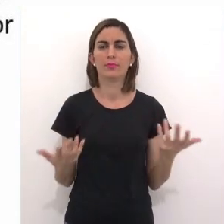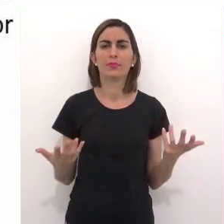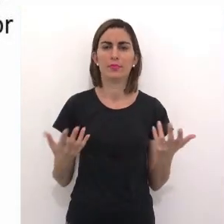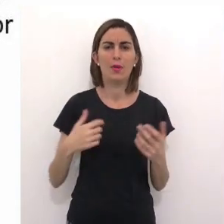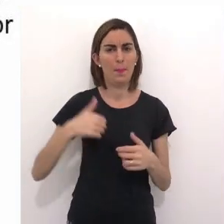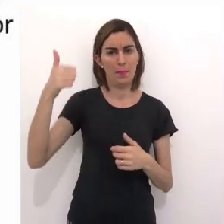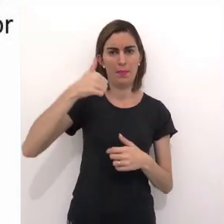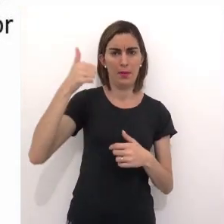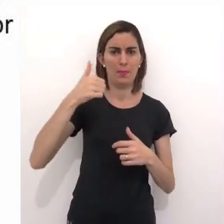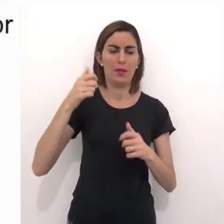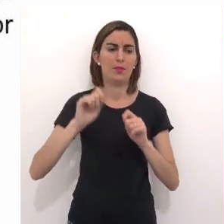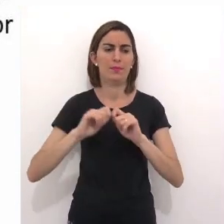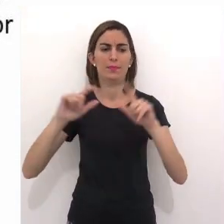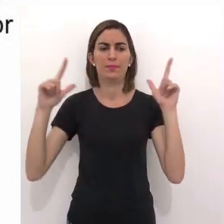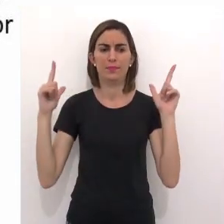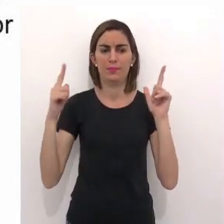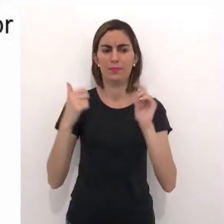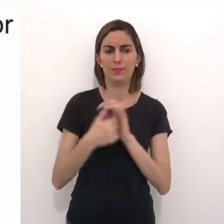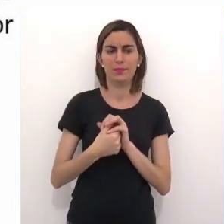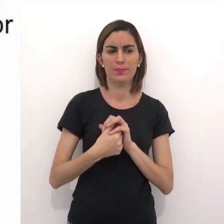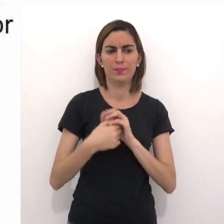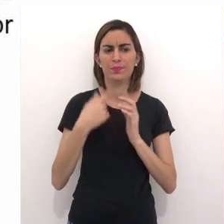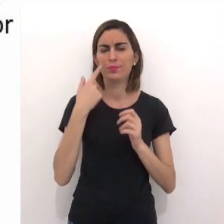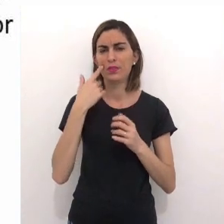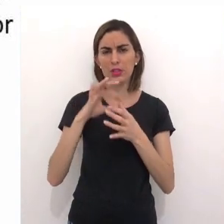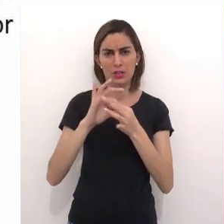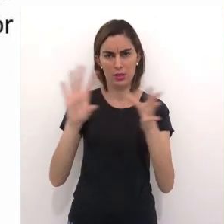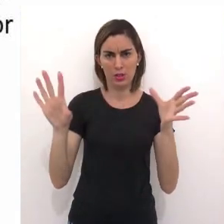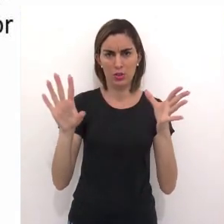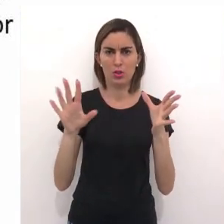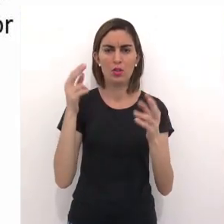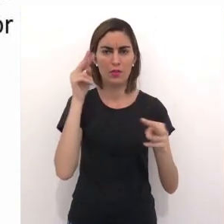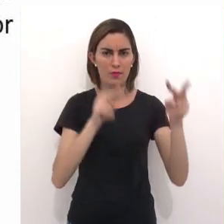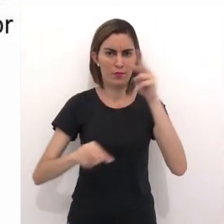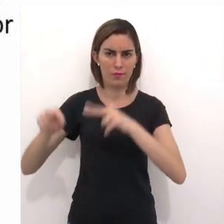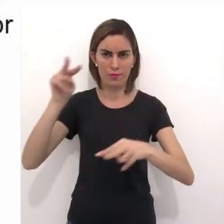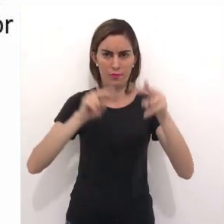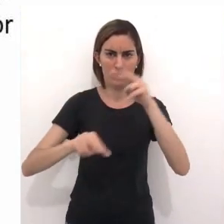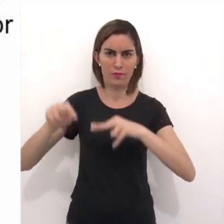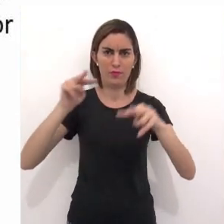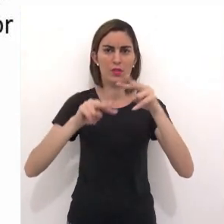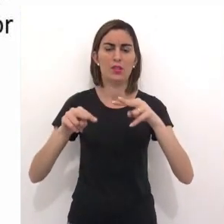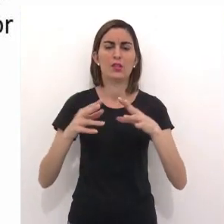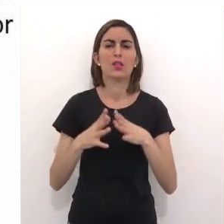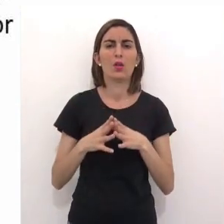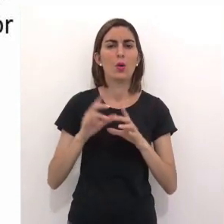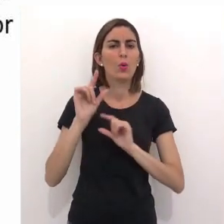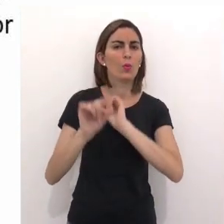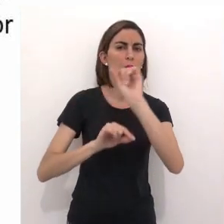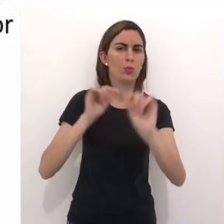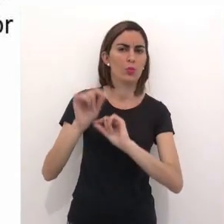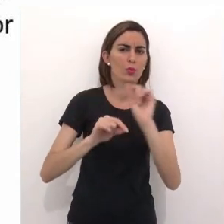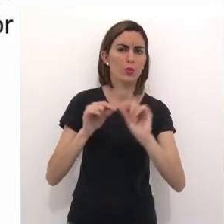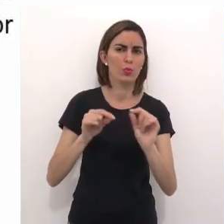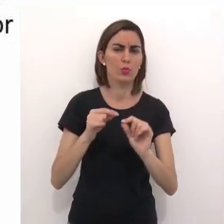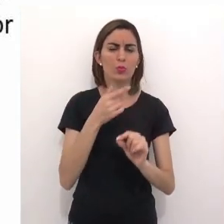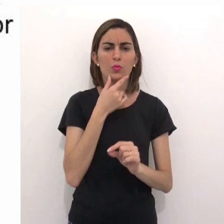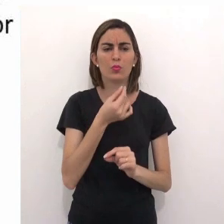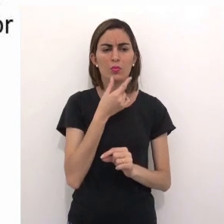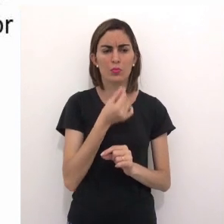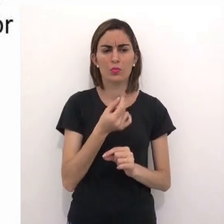primeira impressão deixada pelos nativos, na visão dos viajantes, era de que estes